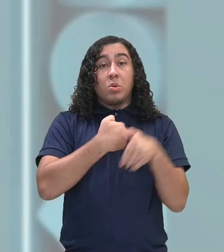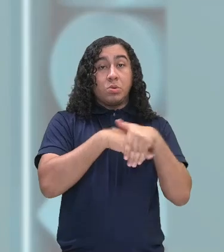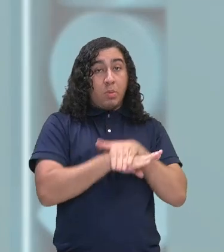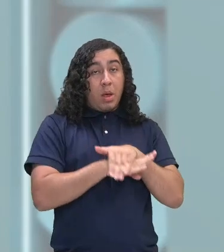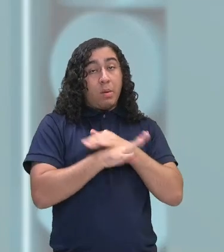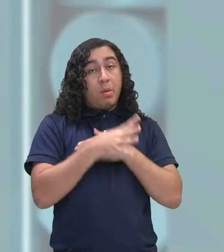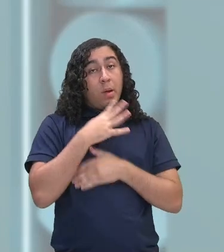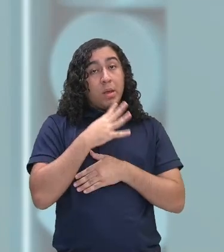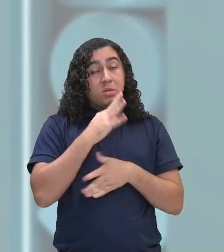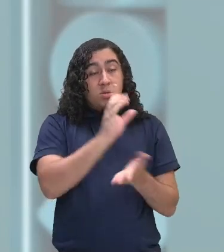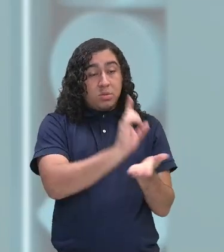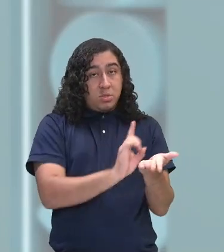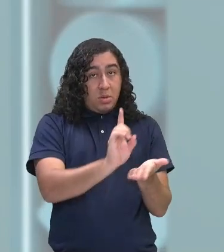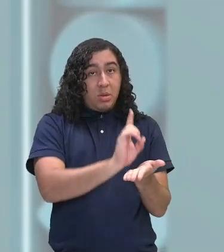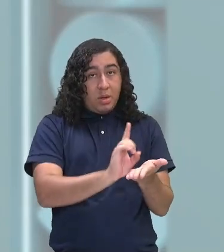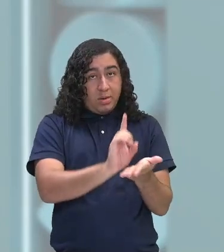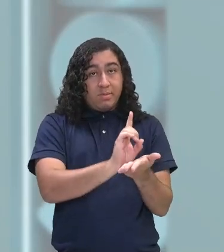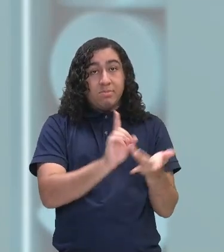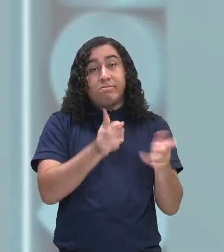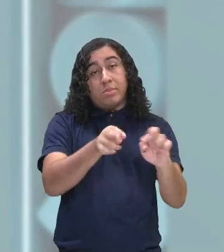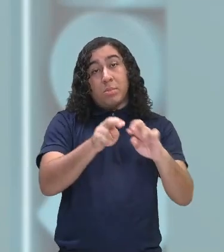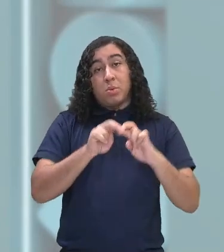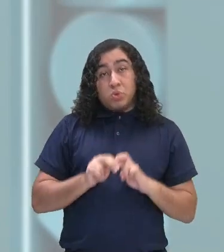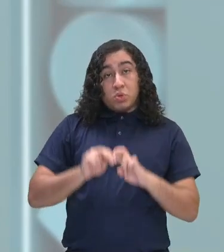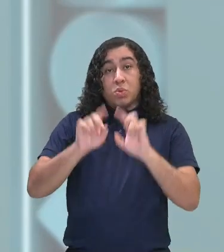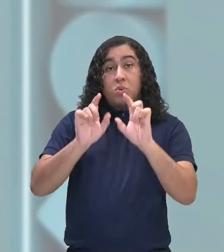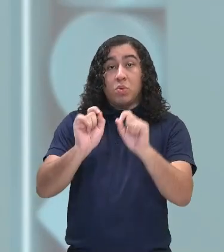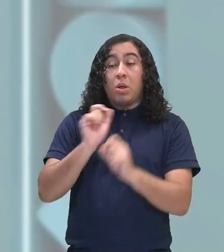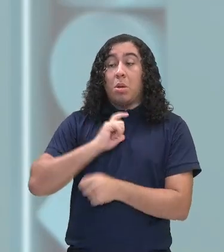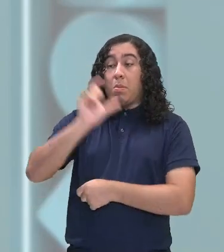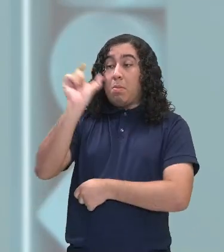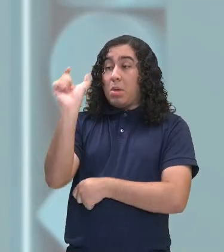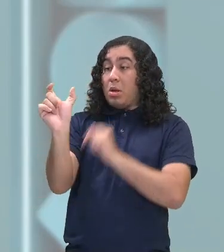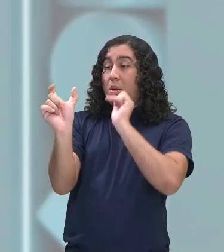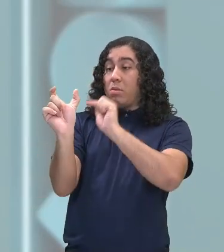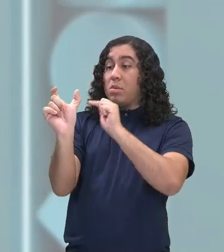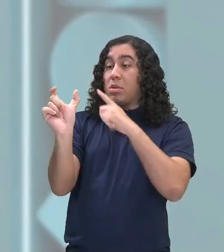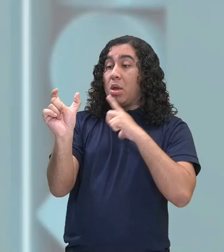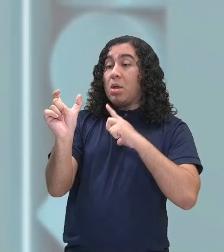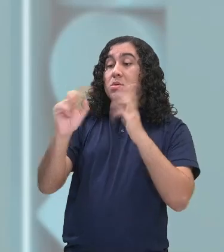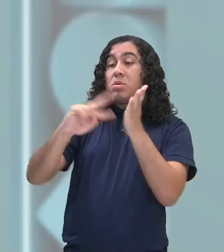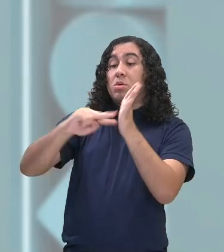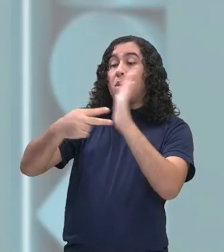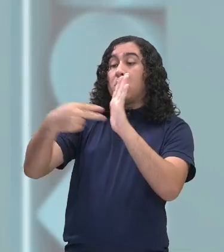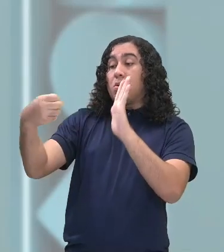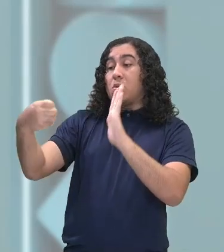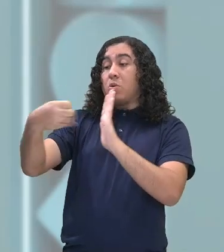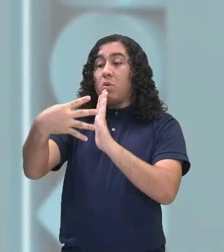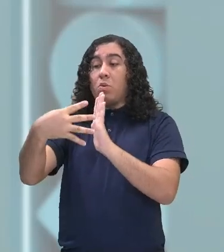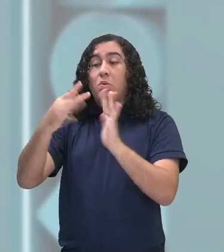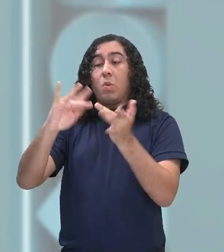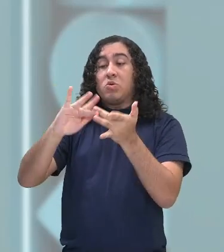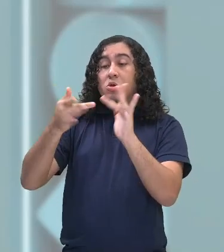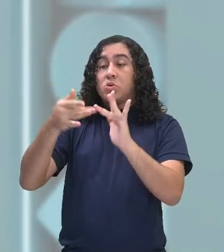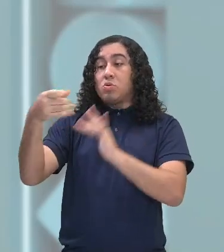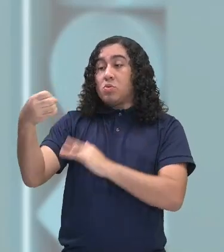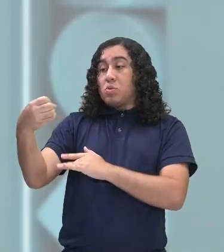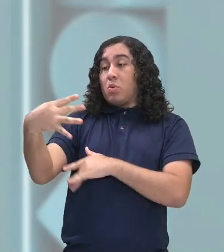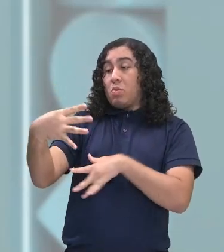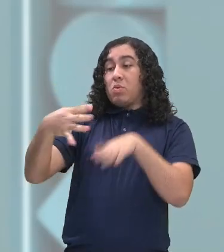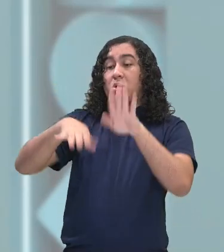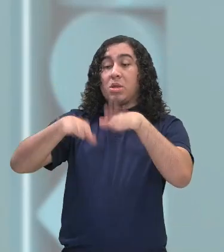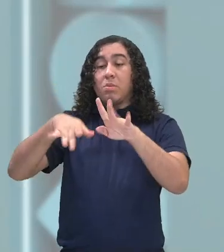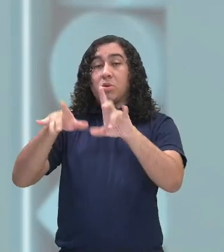do dicionário. E aí, ela vai tomar um sentido diferente, ela vai assumir um sentido diferente de